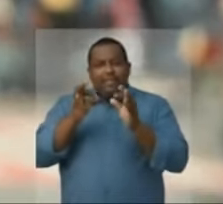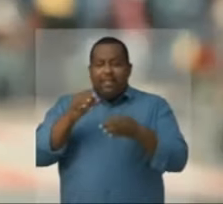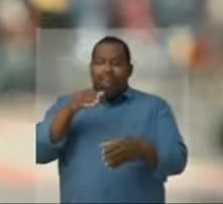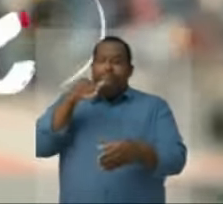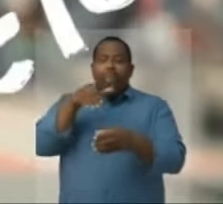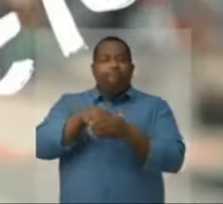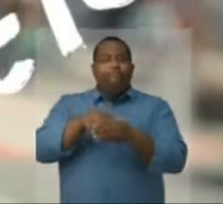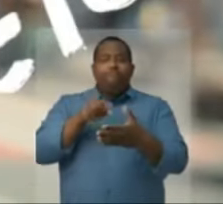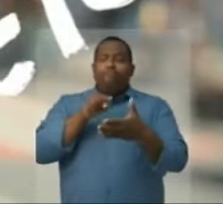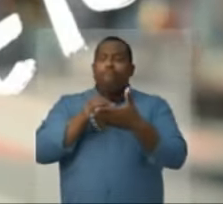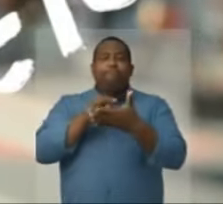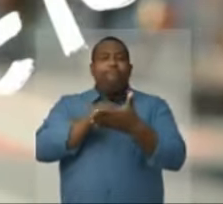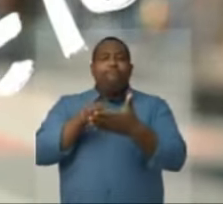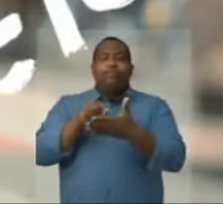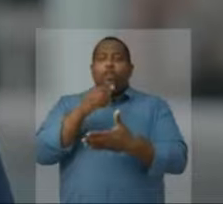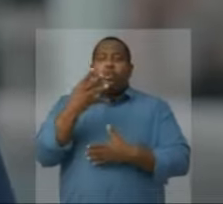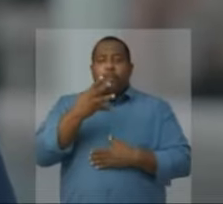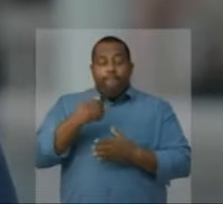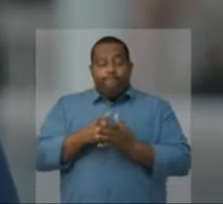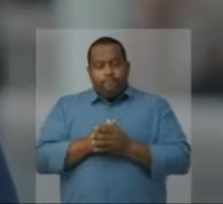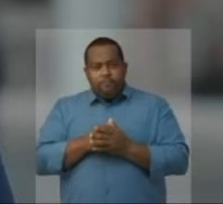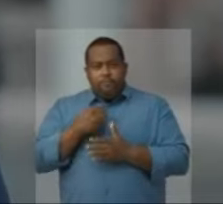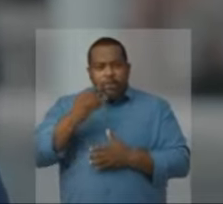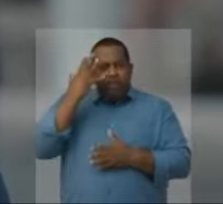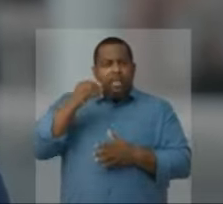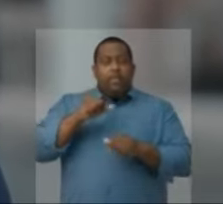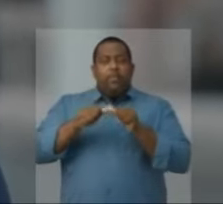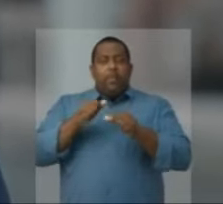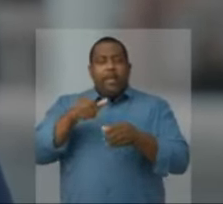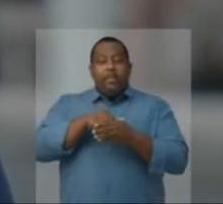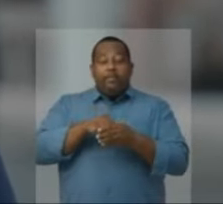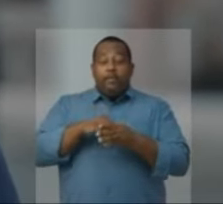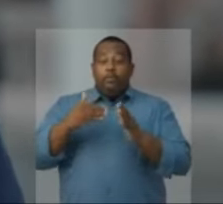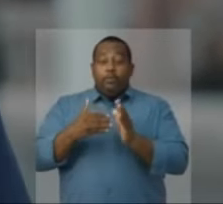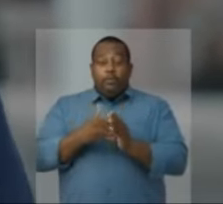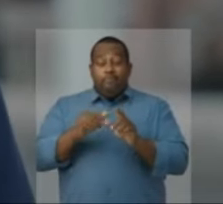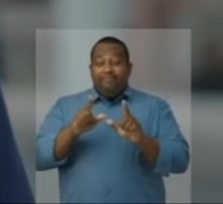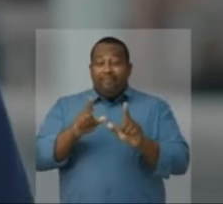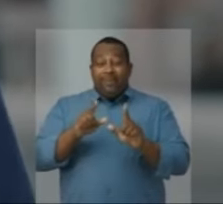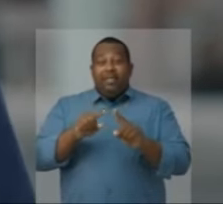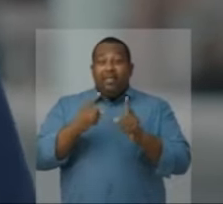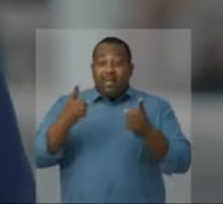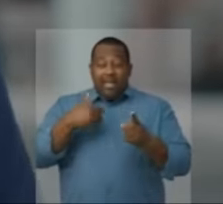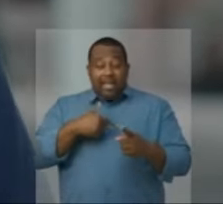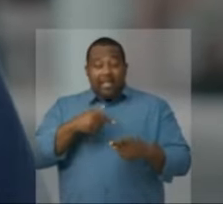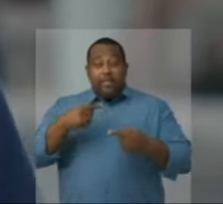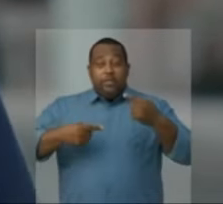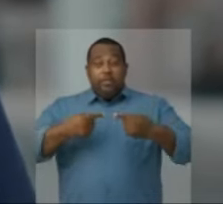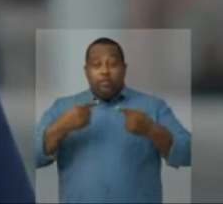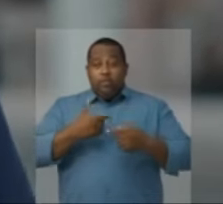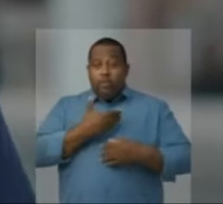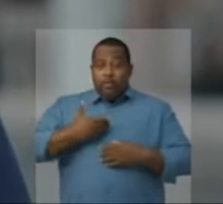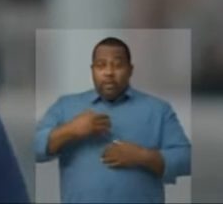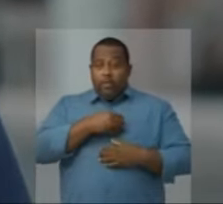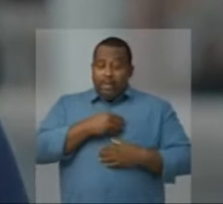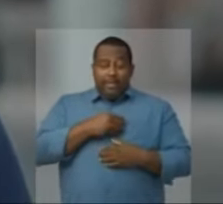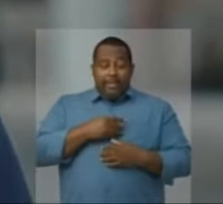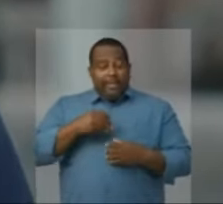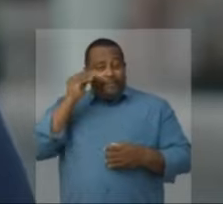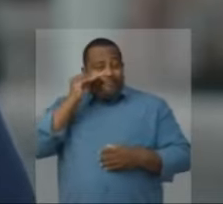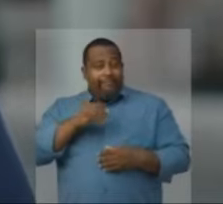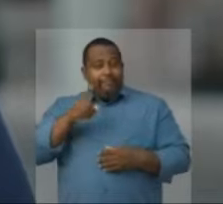pode chegar nas urnas e votar lá 44. Jerônimo quer transformar essa eleição em tudo, menos em uma disputa para o governo da Bahia, que é o